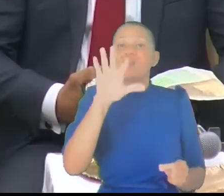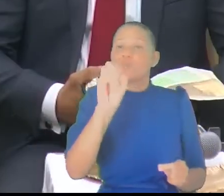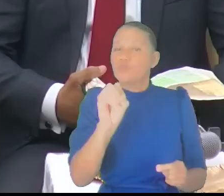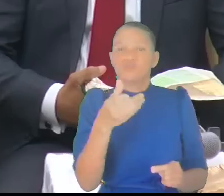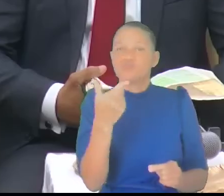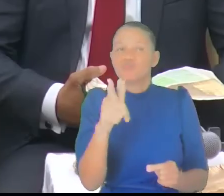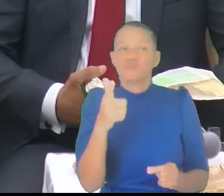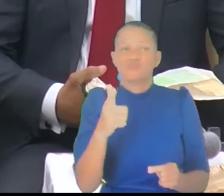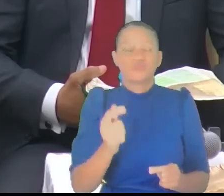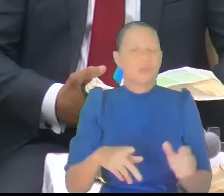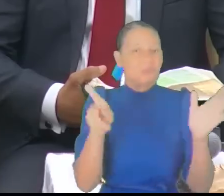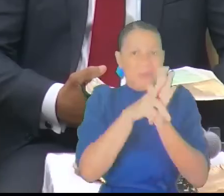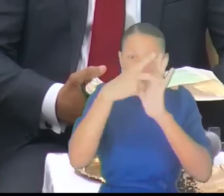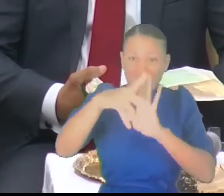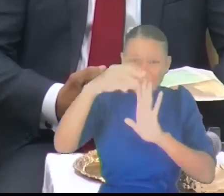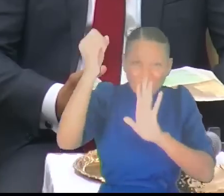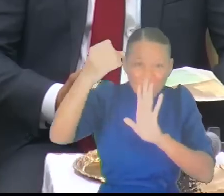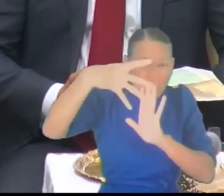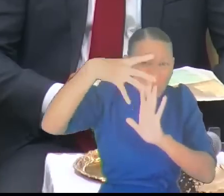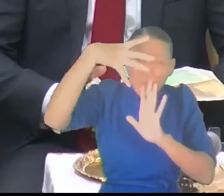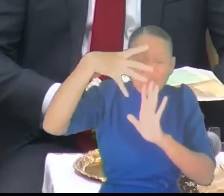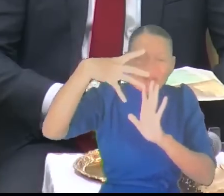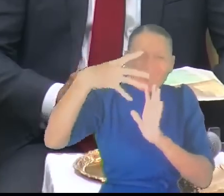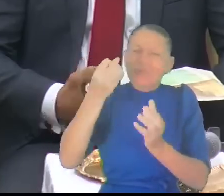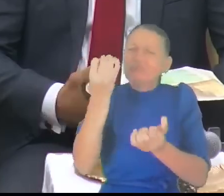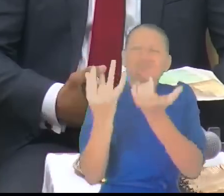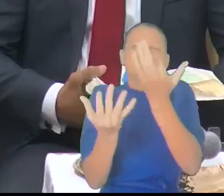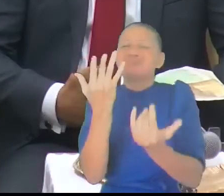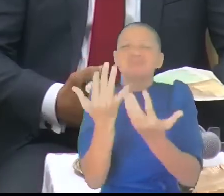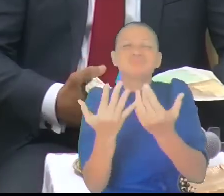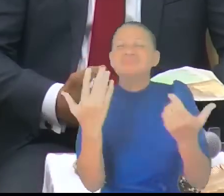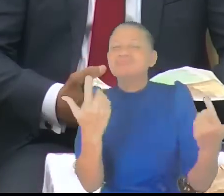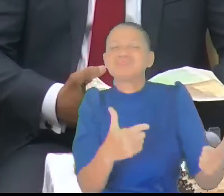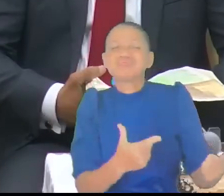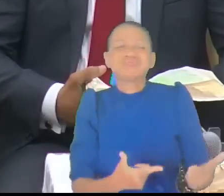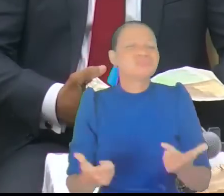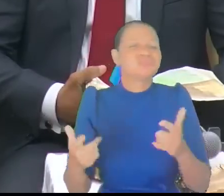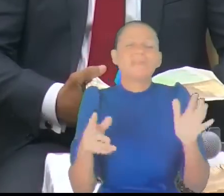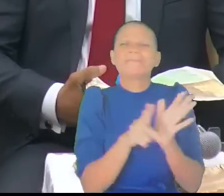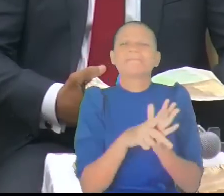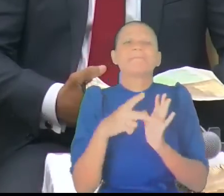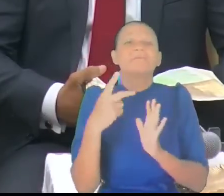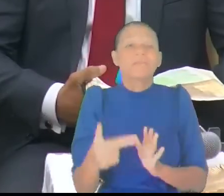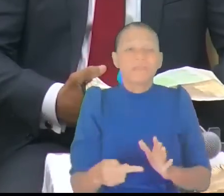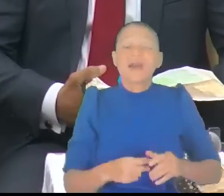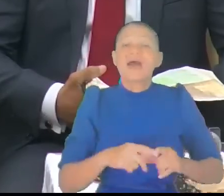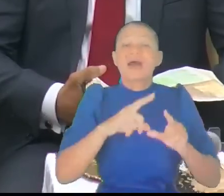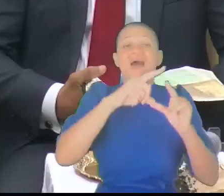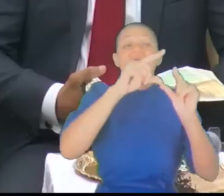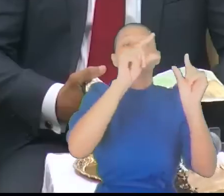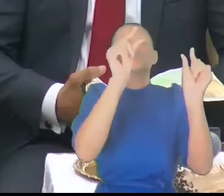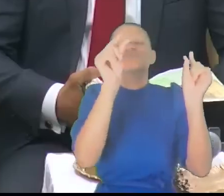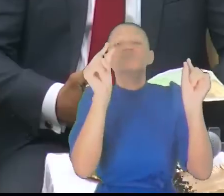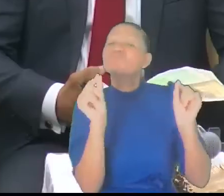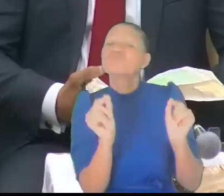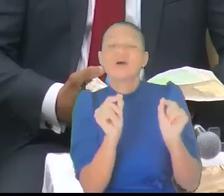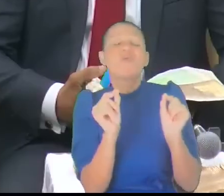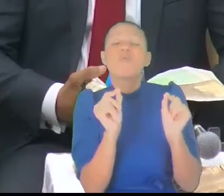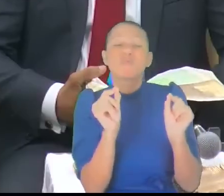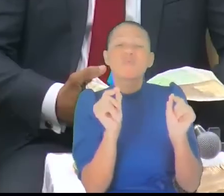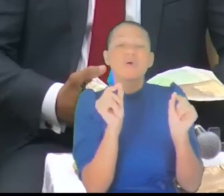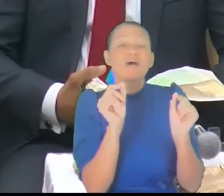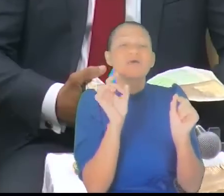tem luz própria, ela não tem fogo, ela não tem iluminação própria. A lua é um astro que